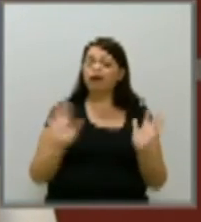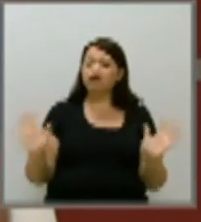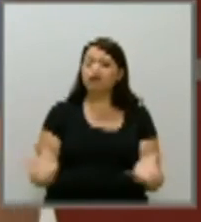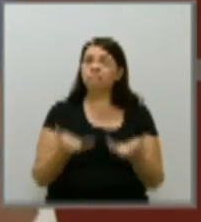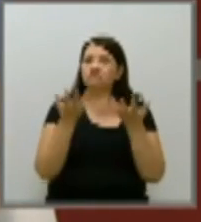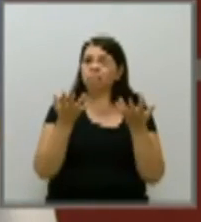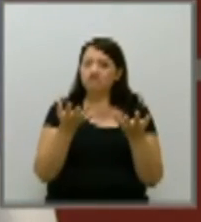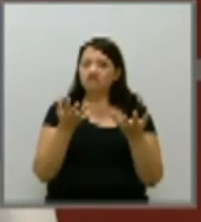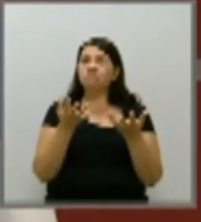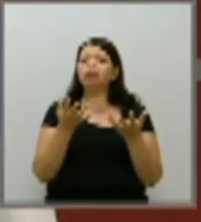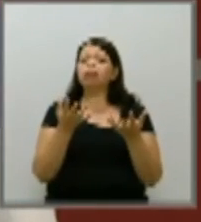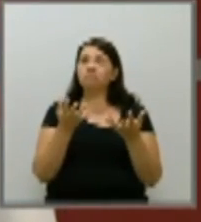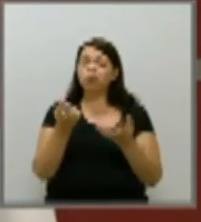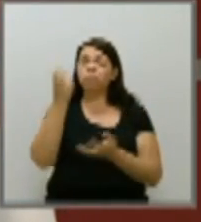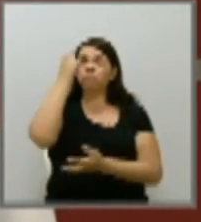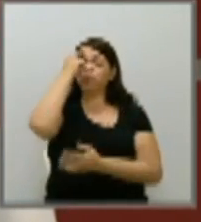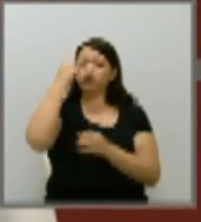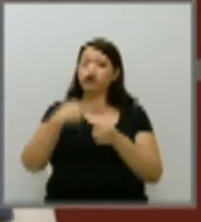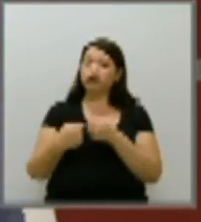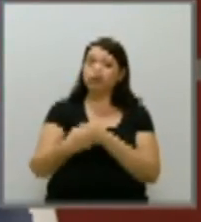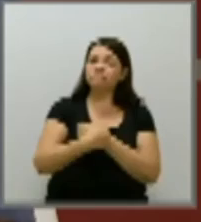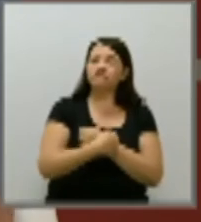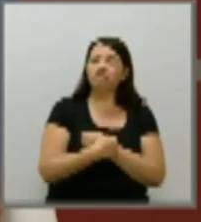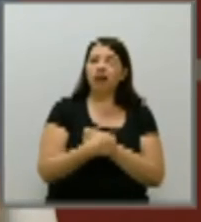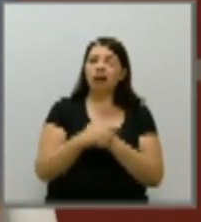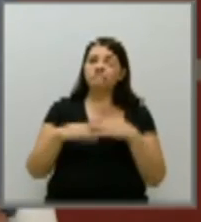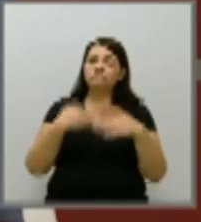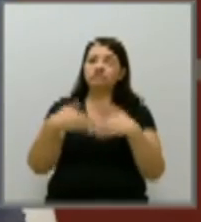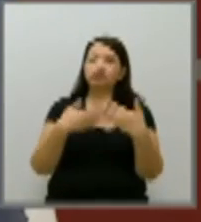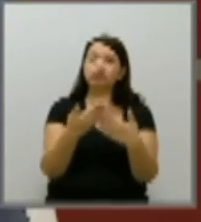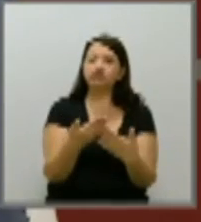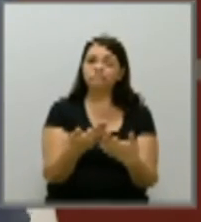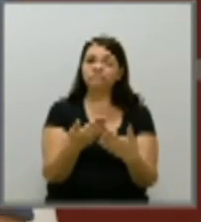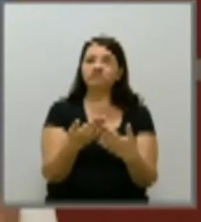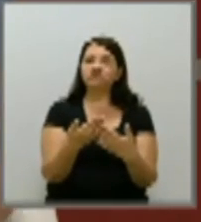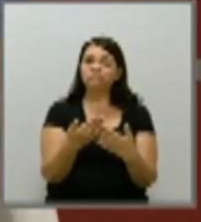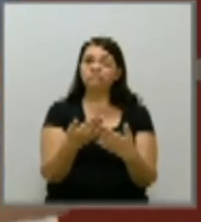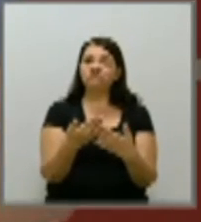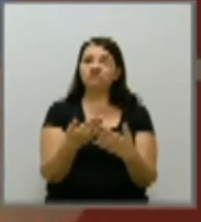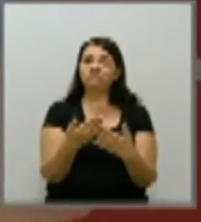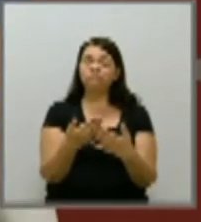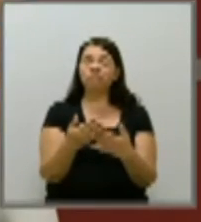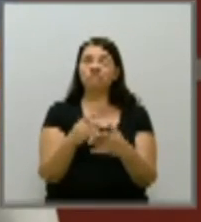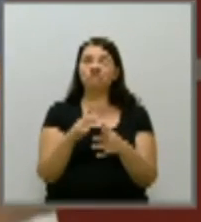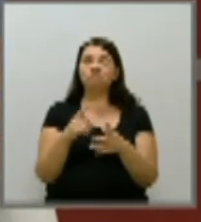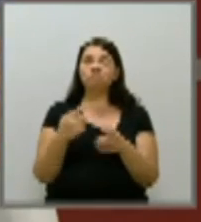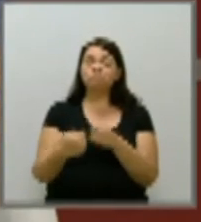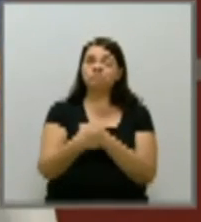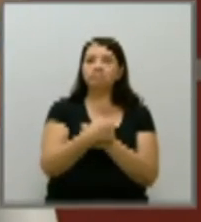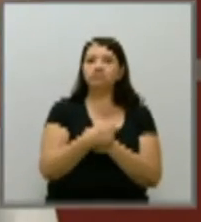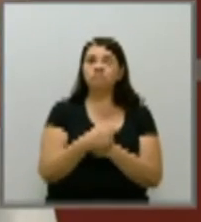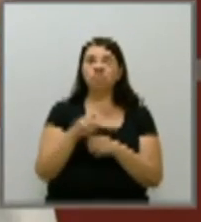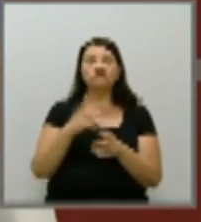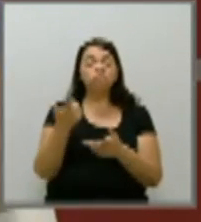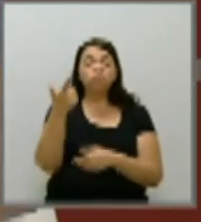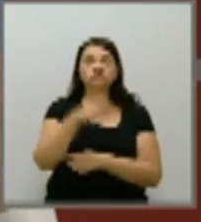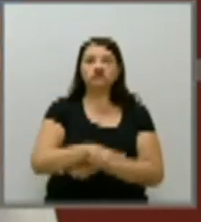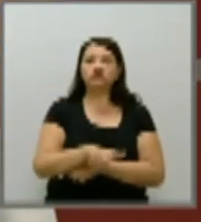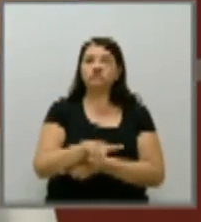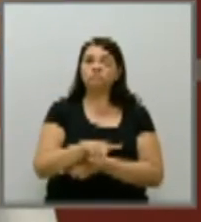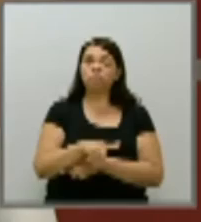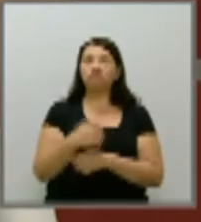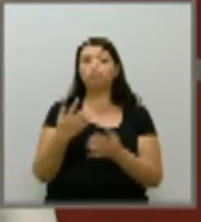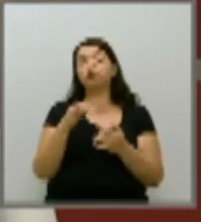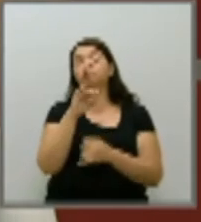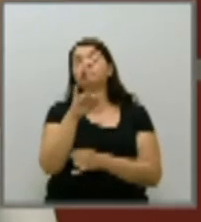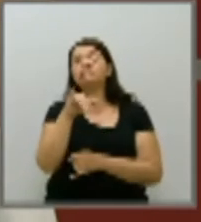na cidade e fazer a gente desenvolver esse elemento que está tão sucateado em nossa cidade. E, principalmente, revitalizar o Cine Teatro,